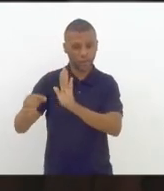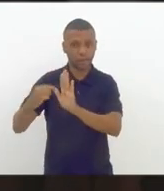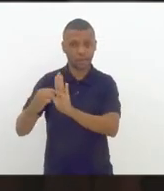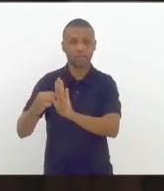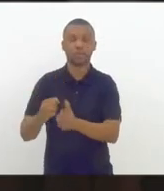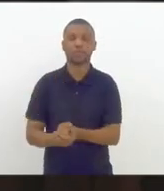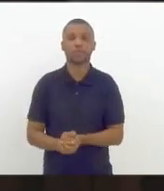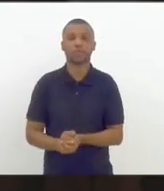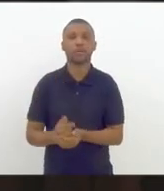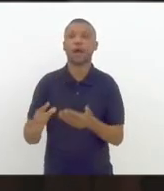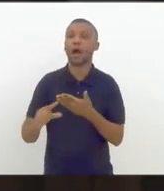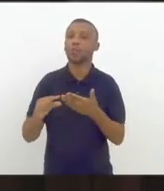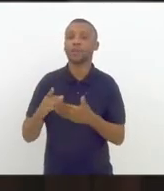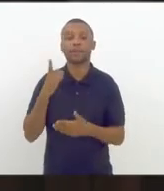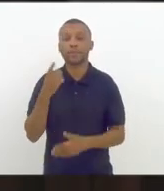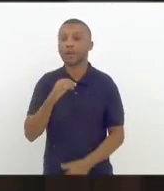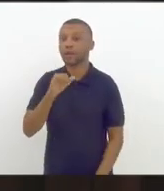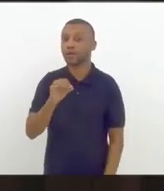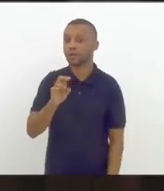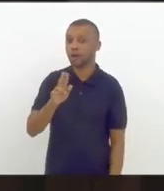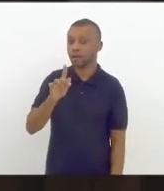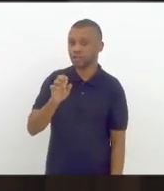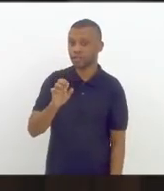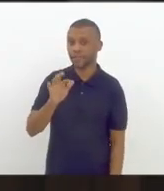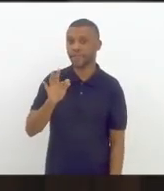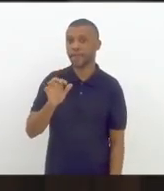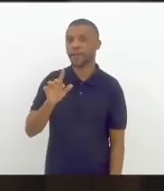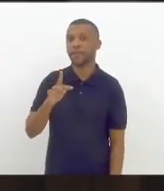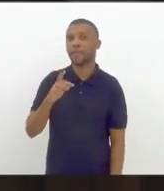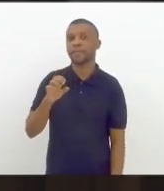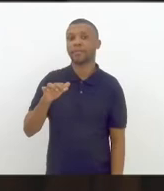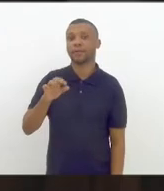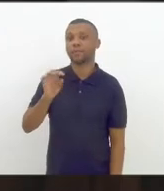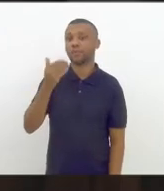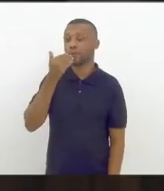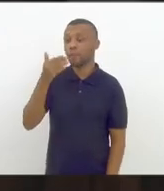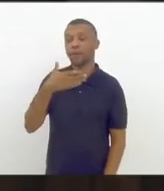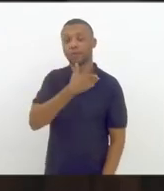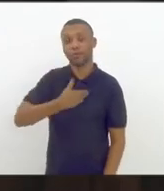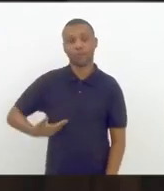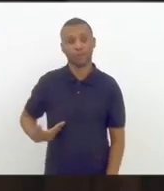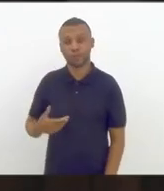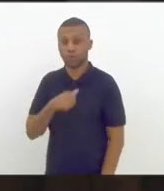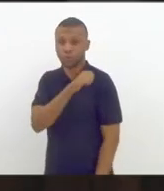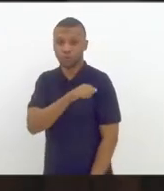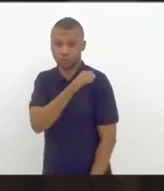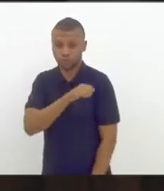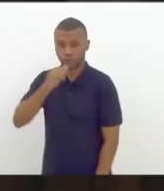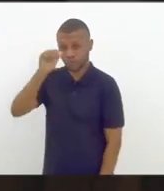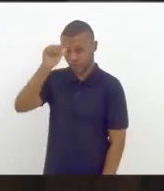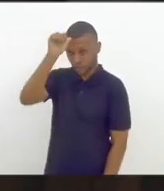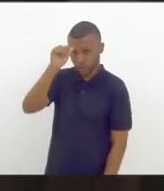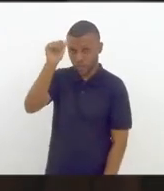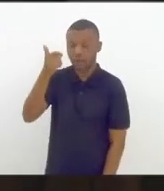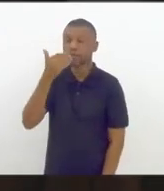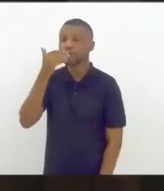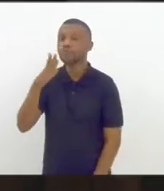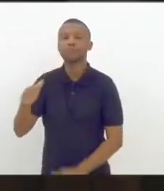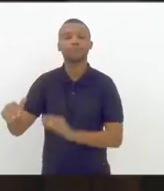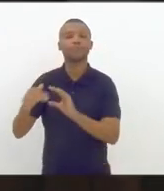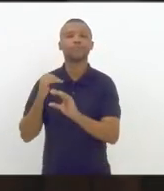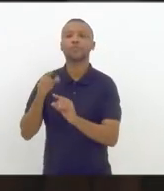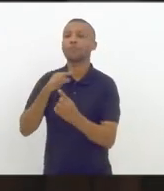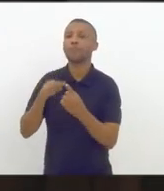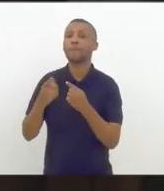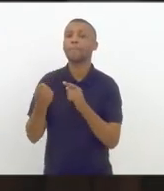de autoria do deputado Jorge Felipe Neto, que solicita ao excelentíssimo senhor governador do Estado do Rio de Janeiro, Cláudio Castro, o envio de mensagens expondo sobre a